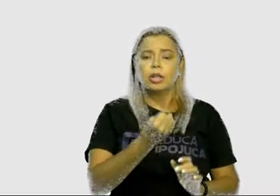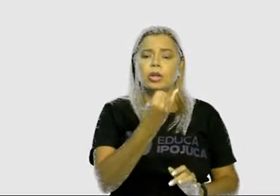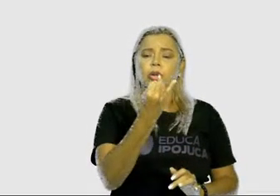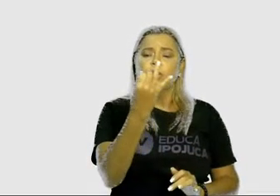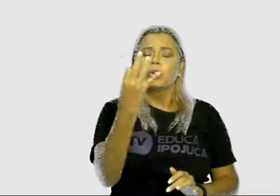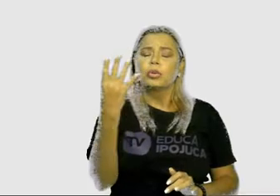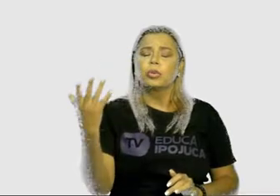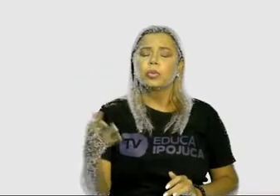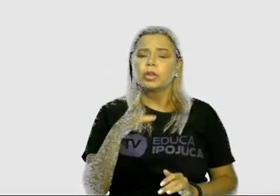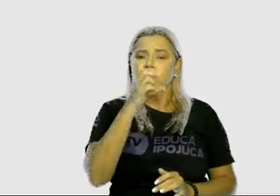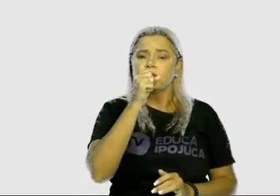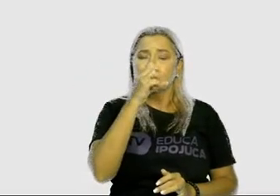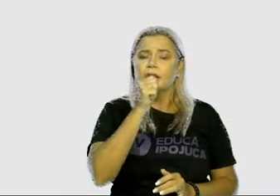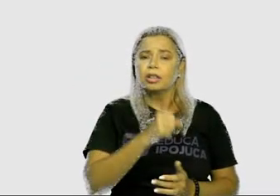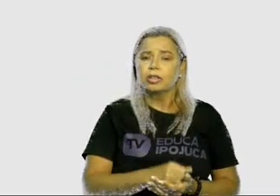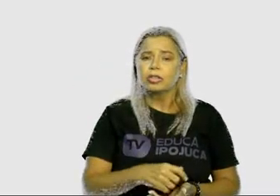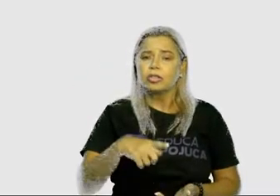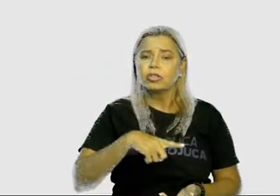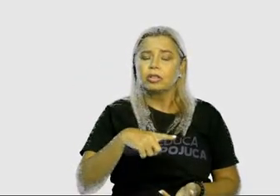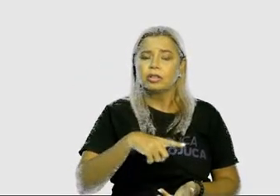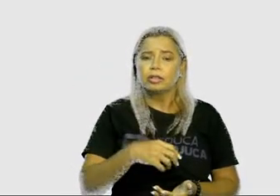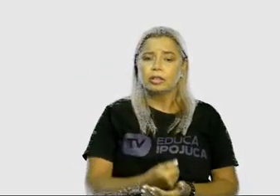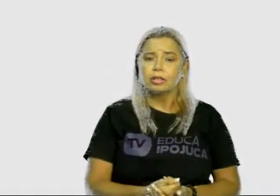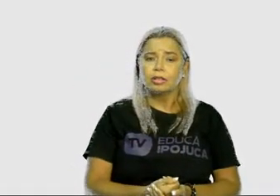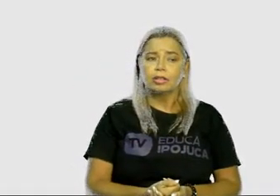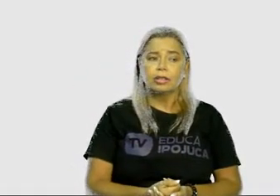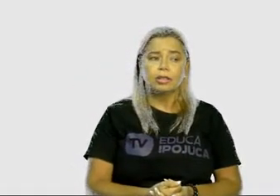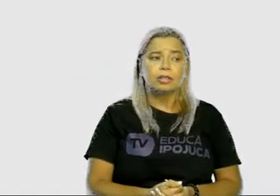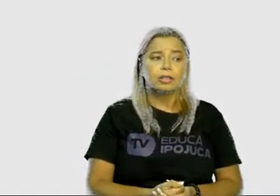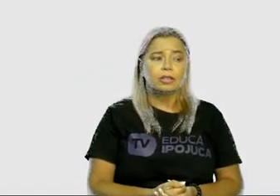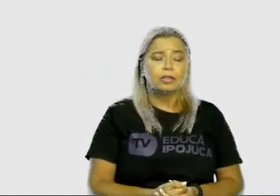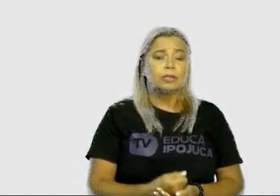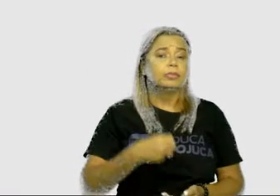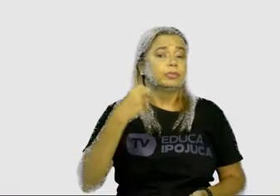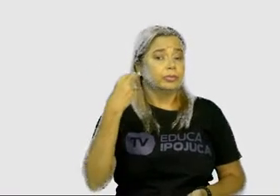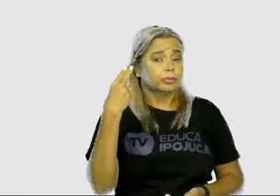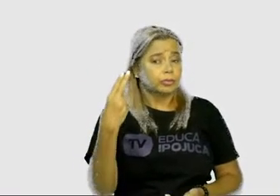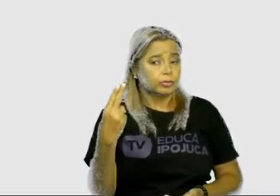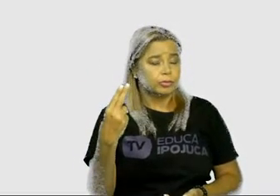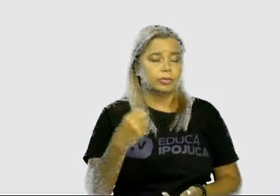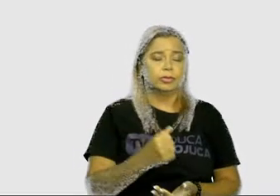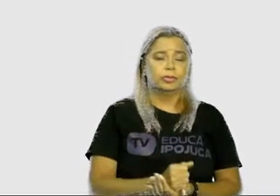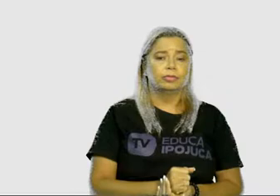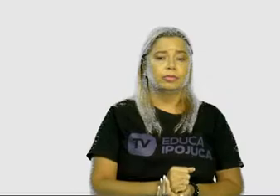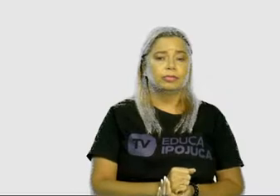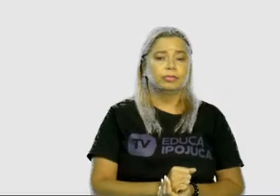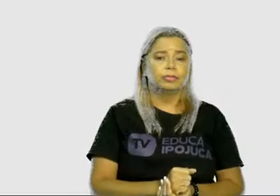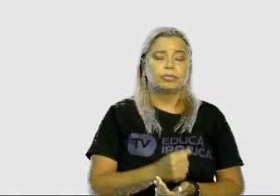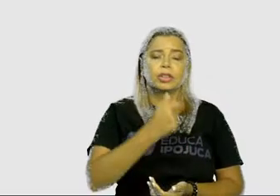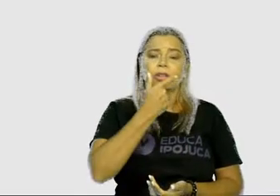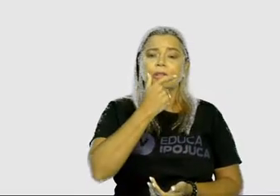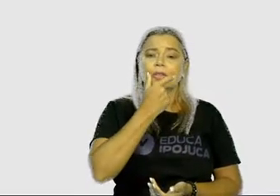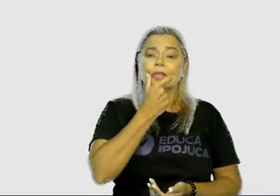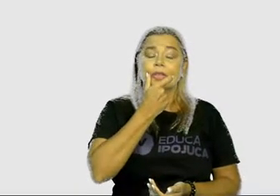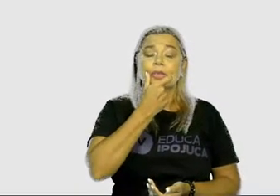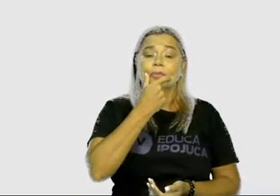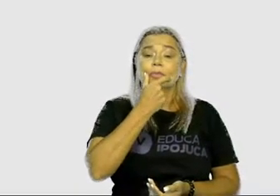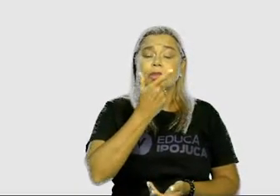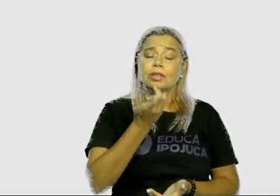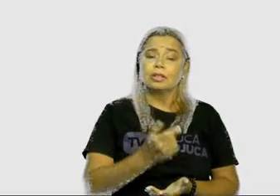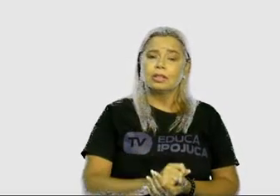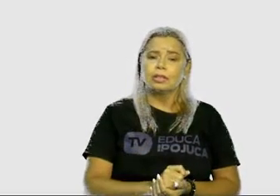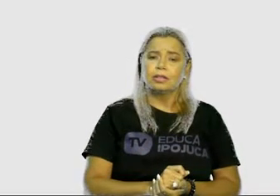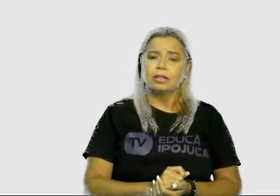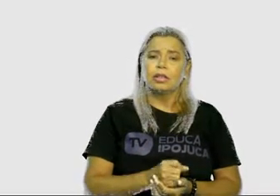e quantas laranjas em ter aqui é perfeito são duas maçãs são quantas